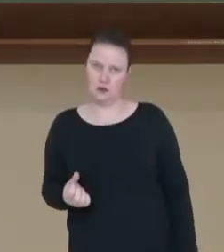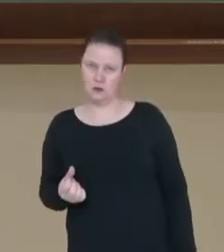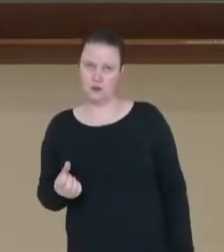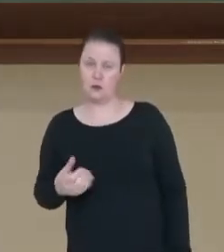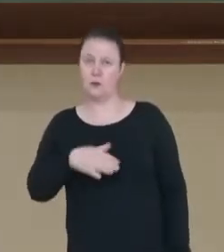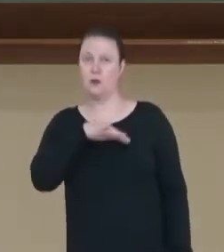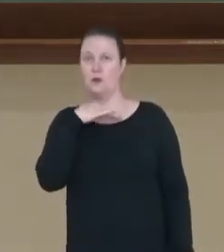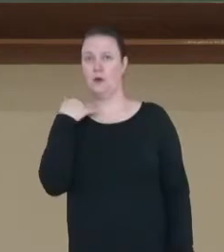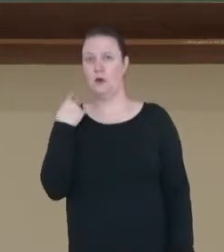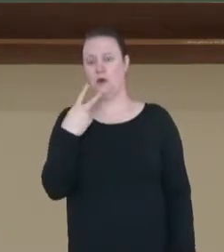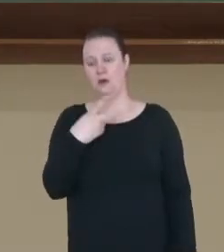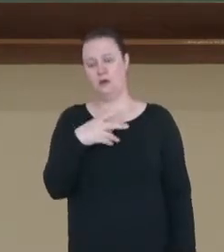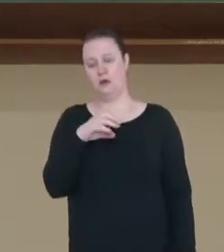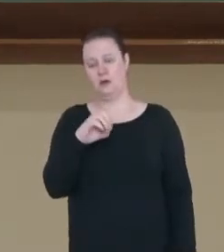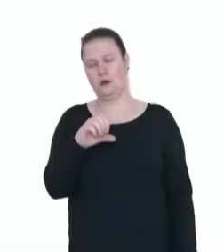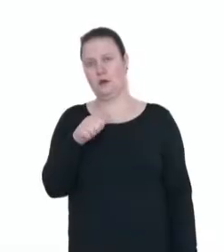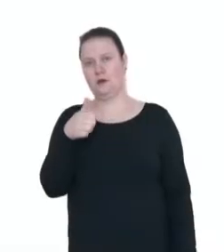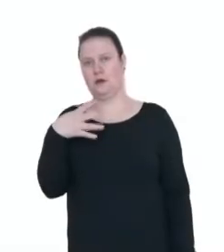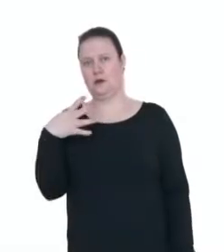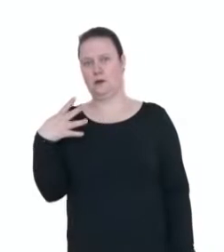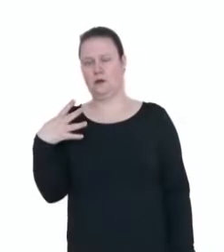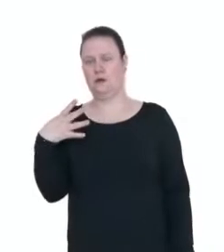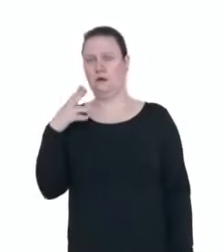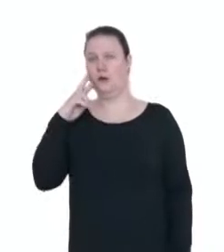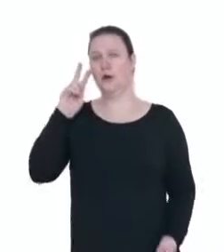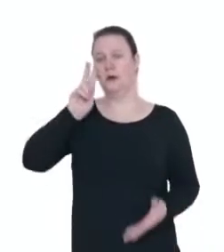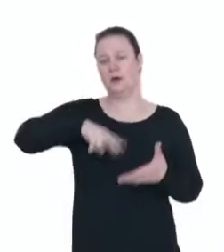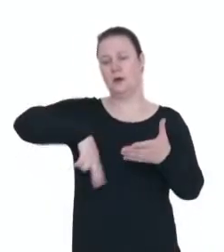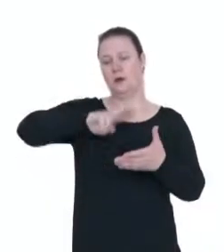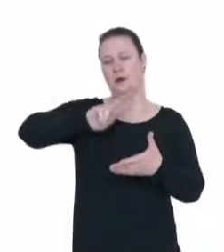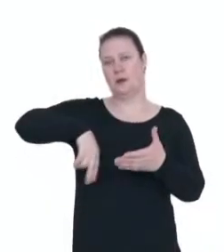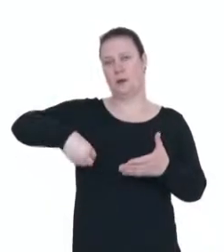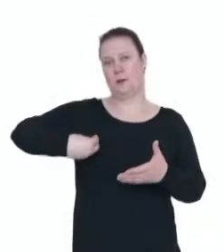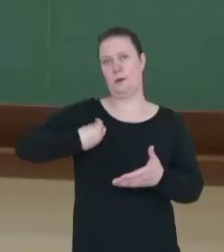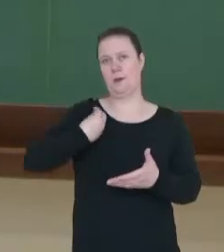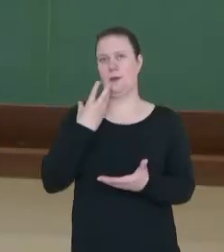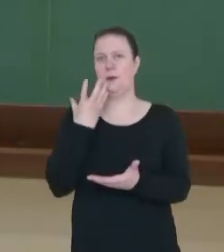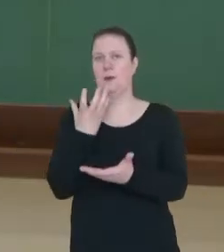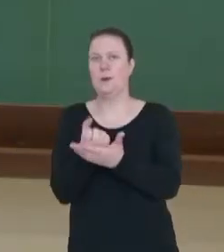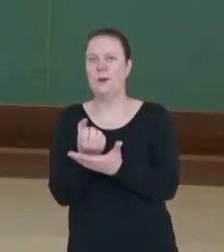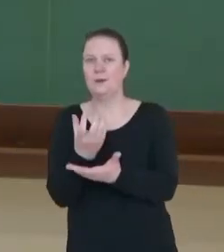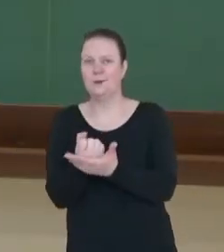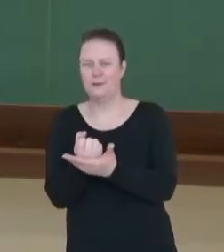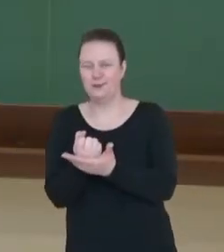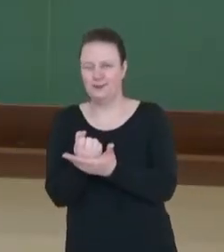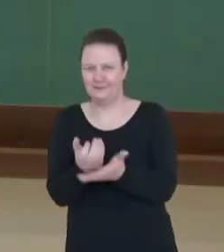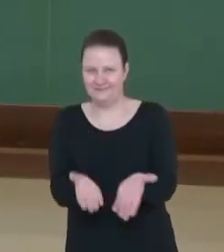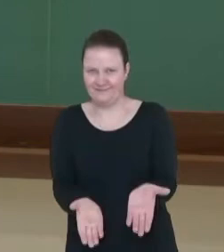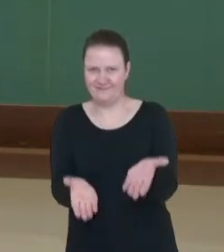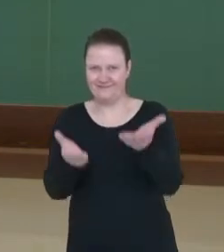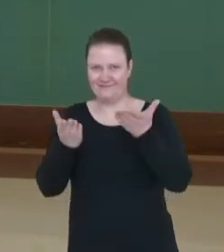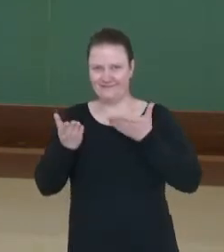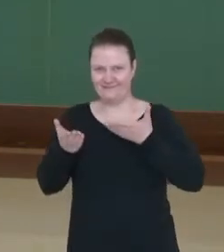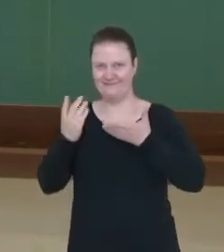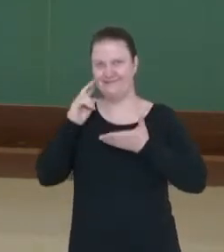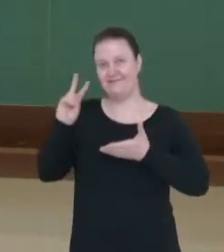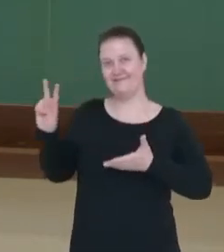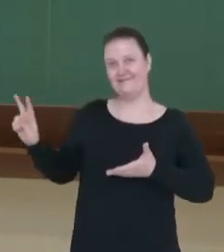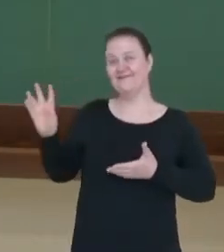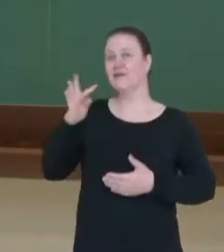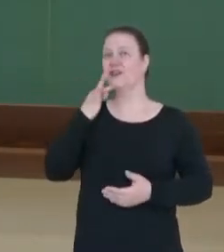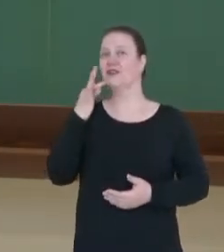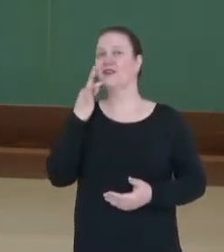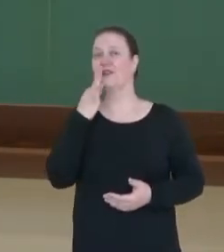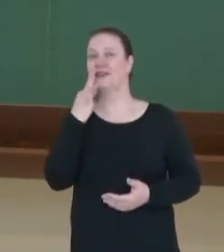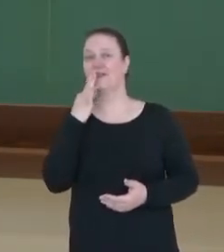2014 e a seguir vou ler a biografia com vocês. Te convido então, caríssimos, a